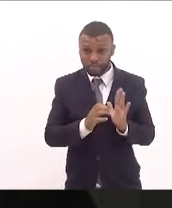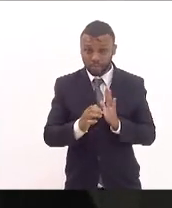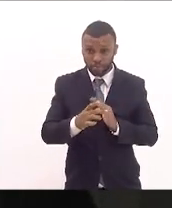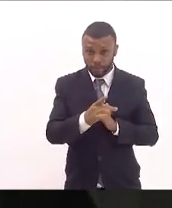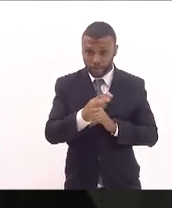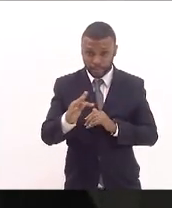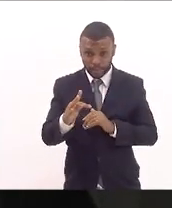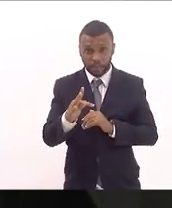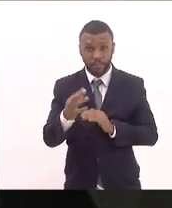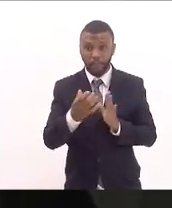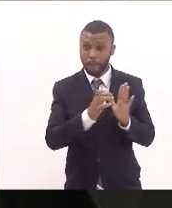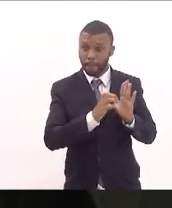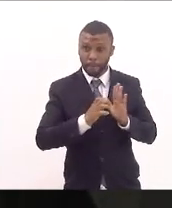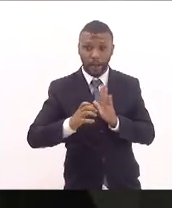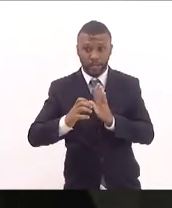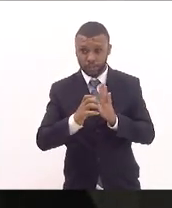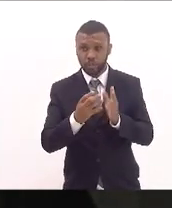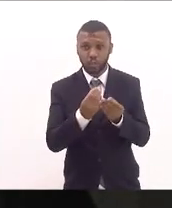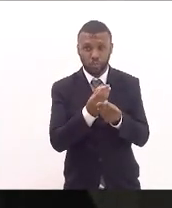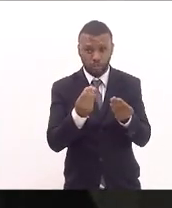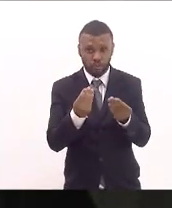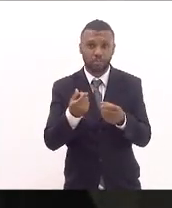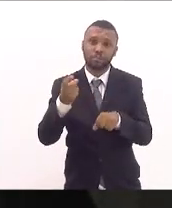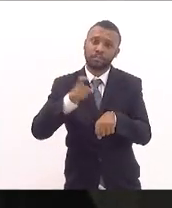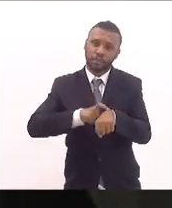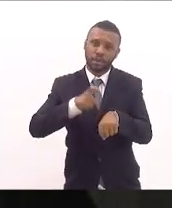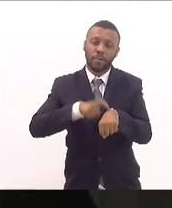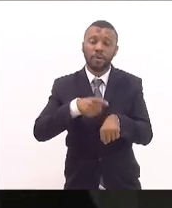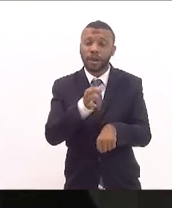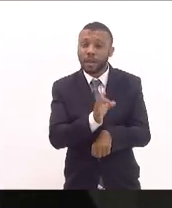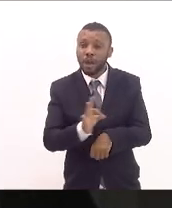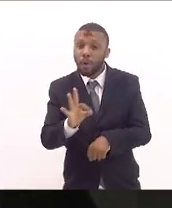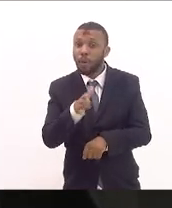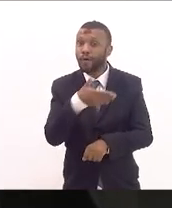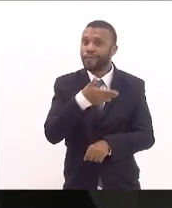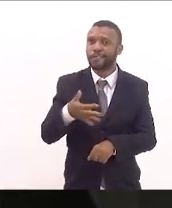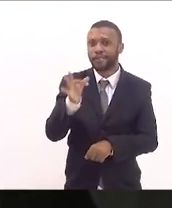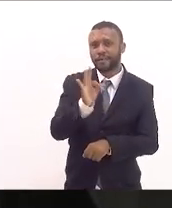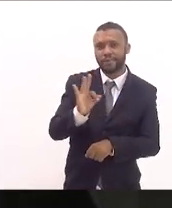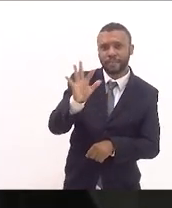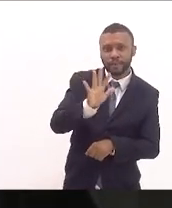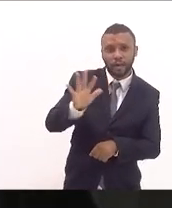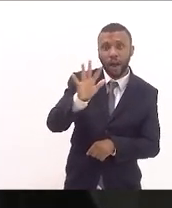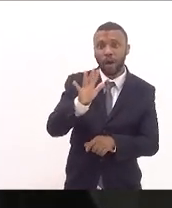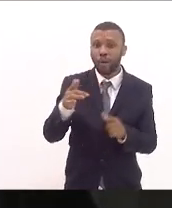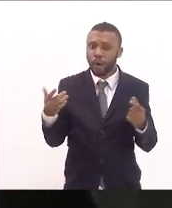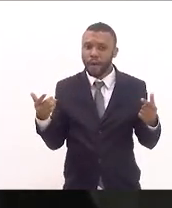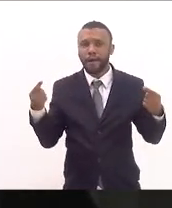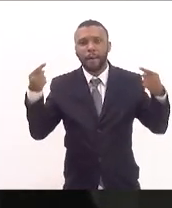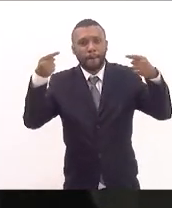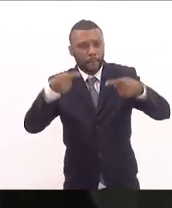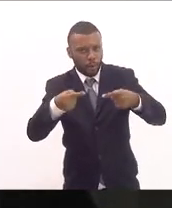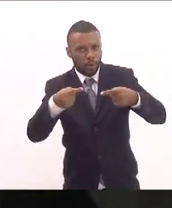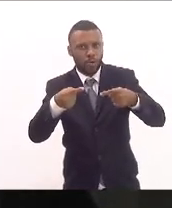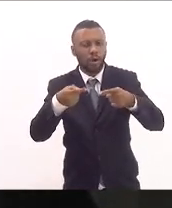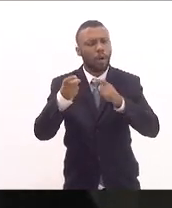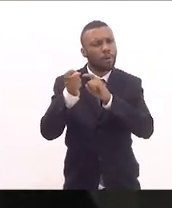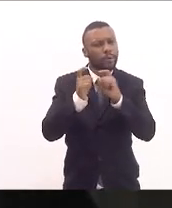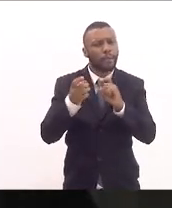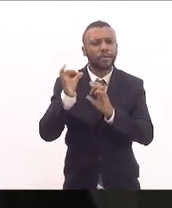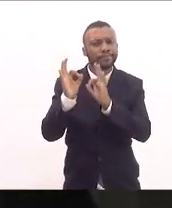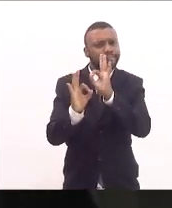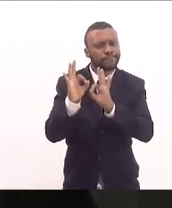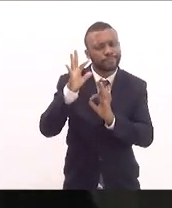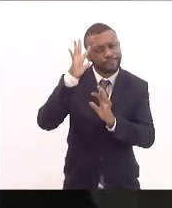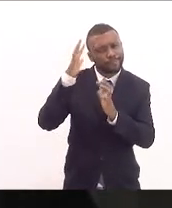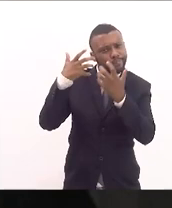que foi meu partido por muito tempo menos governo PSDB em o governo federal enfrentou a fundo o debate da reformulação da